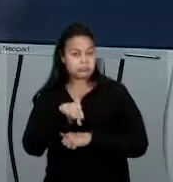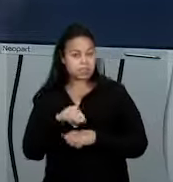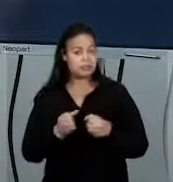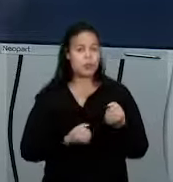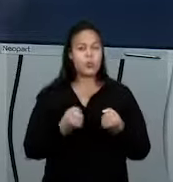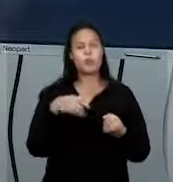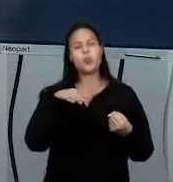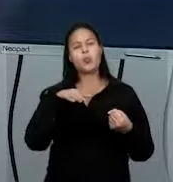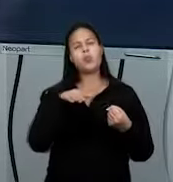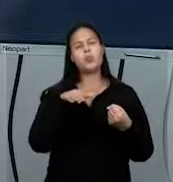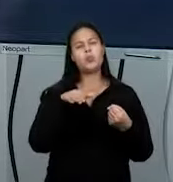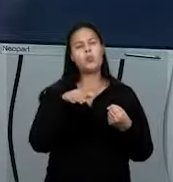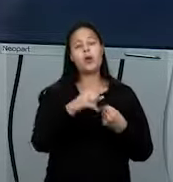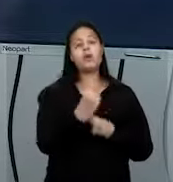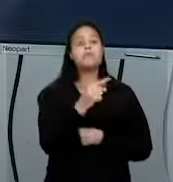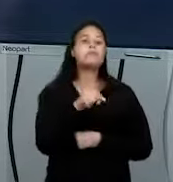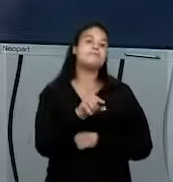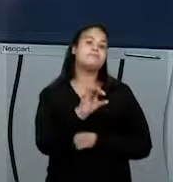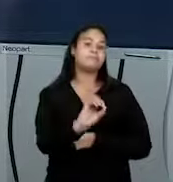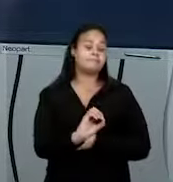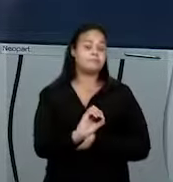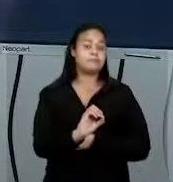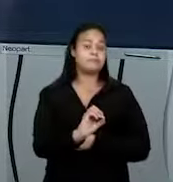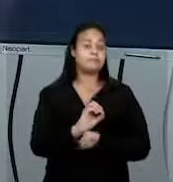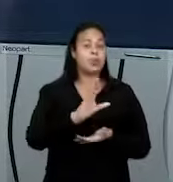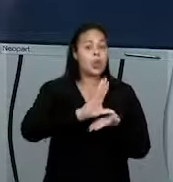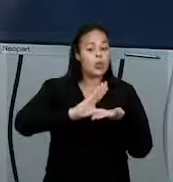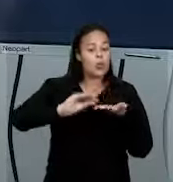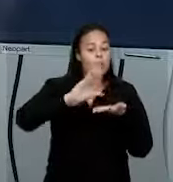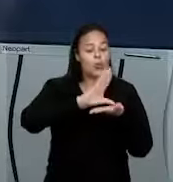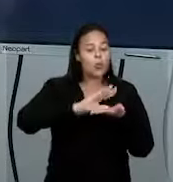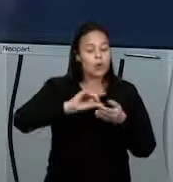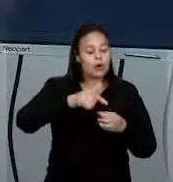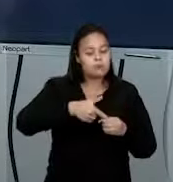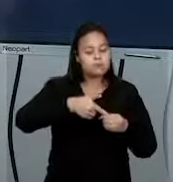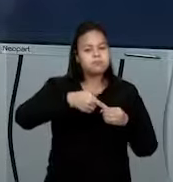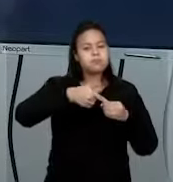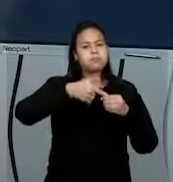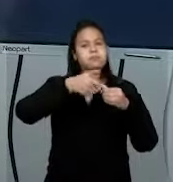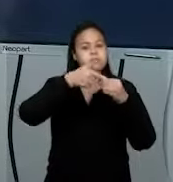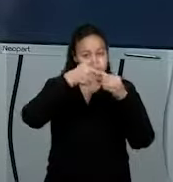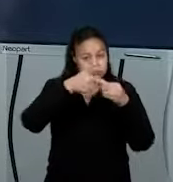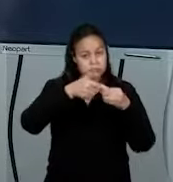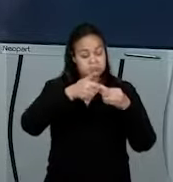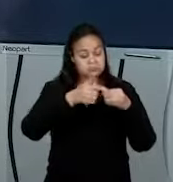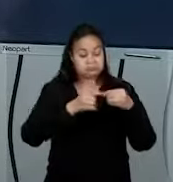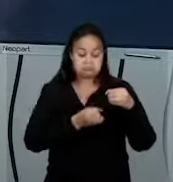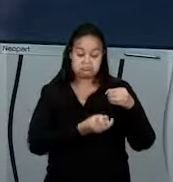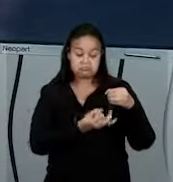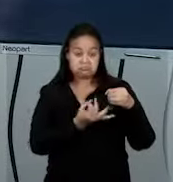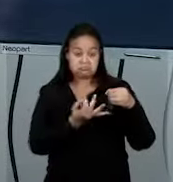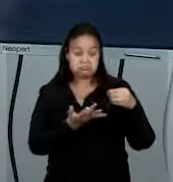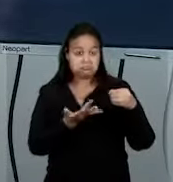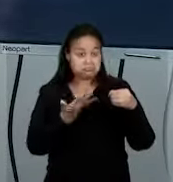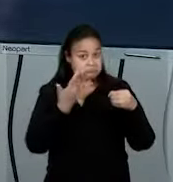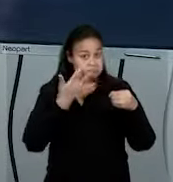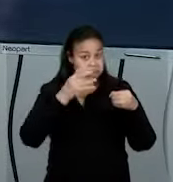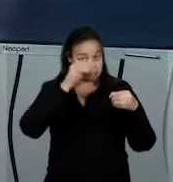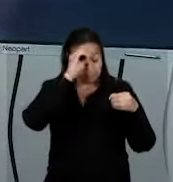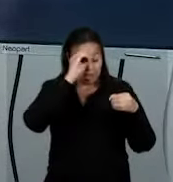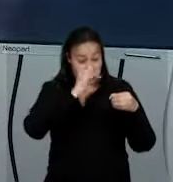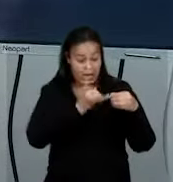um carro 1.0 vai consumir uma determinada quantidade de combustível que fornece a sua